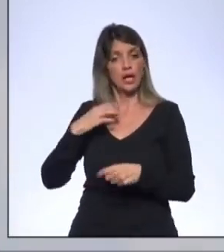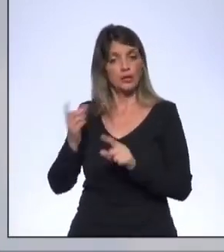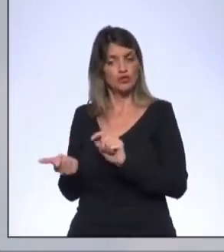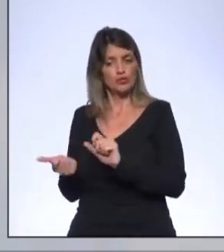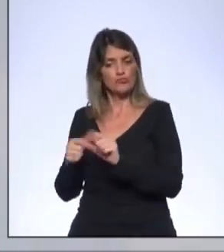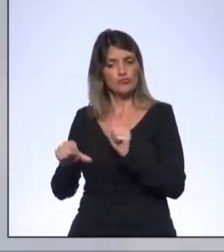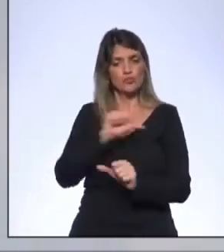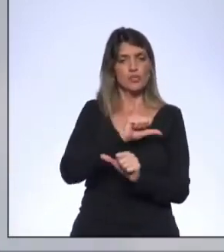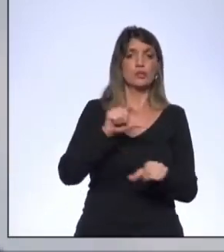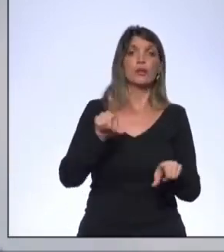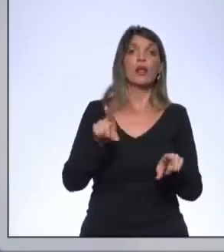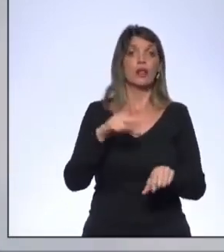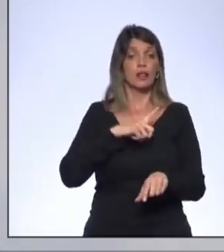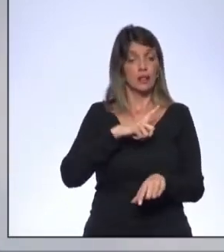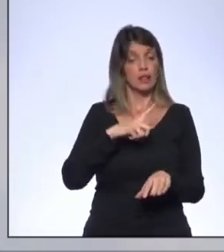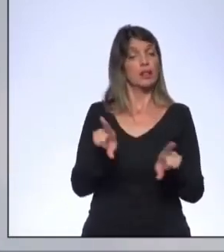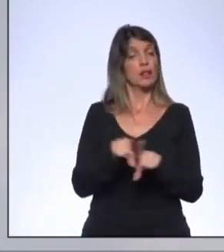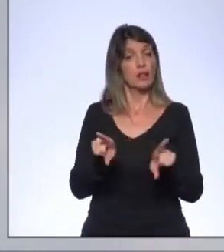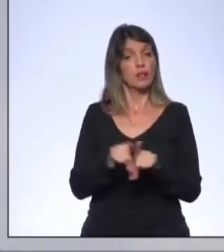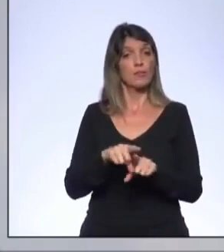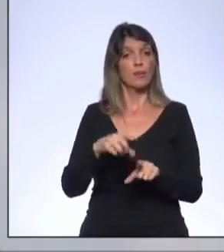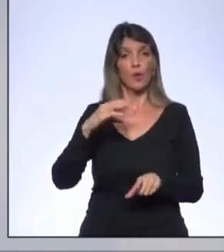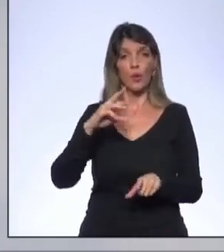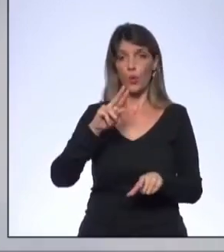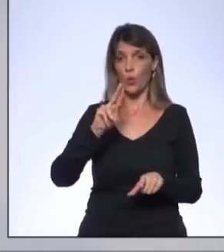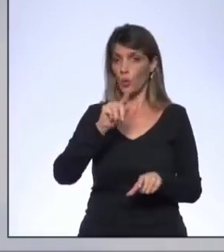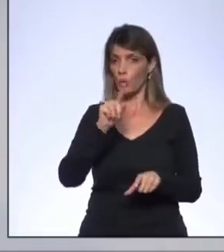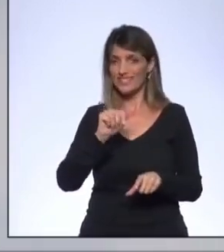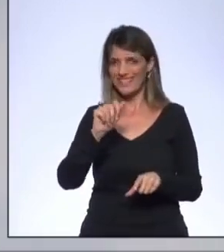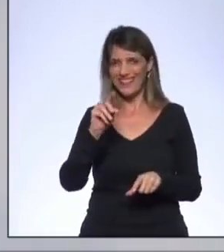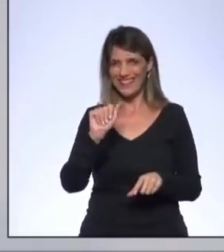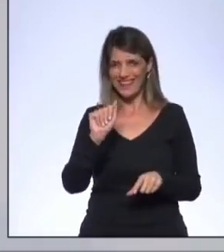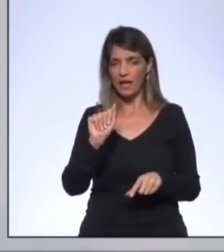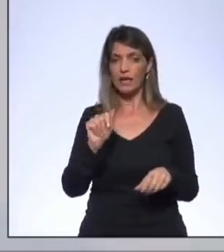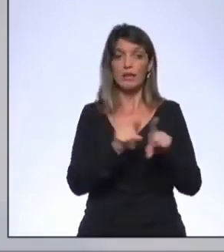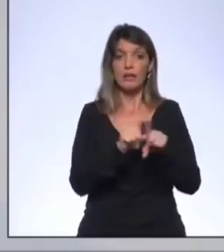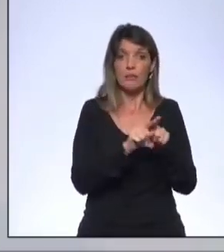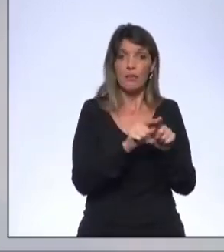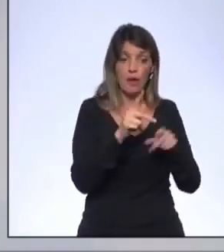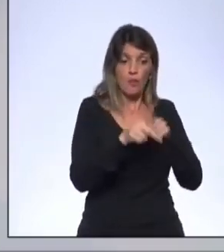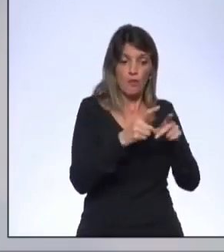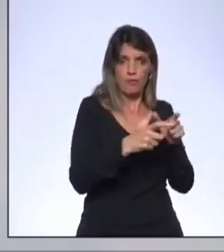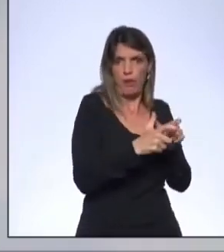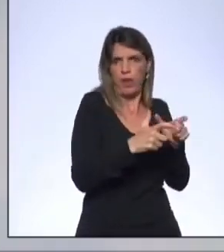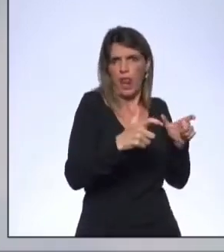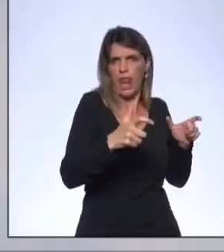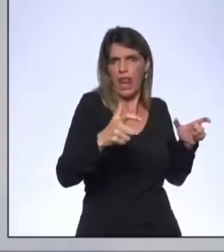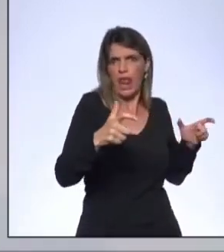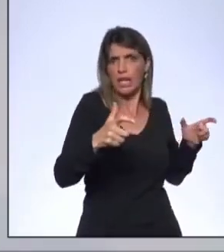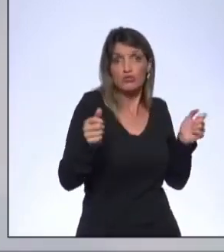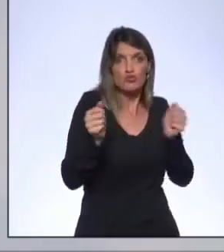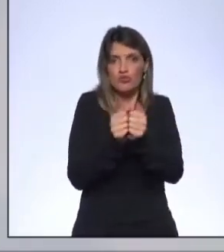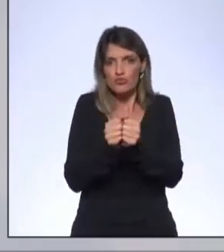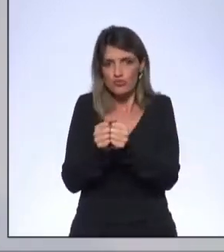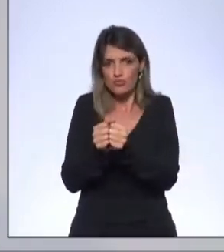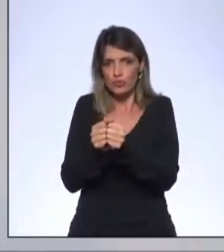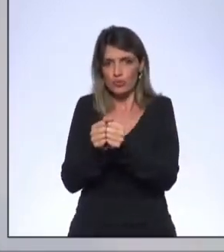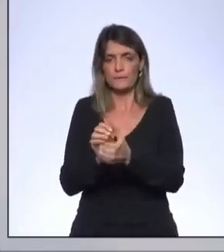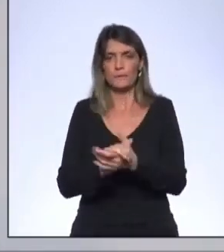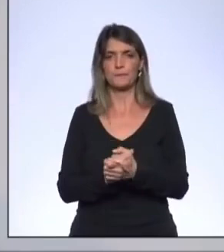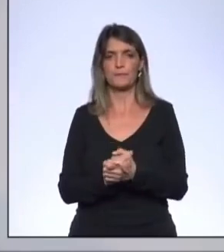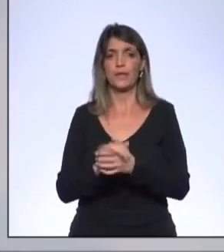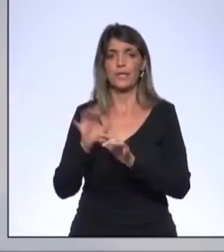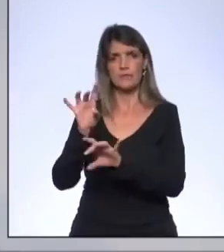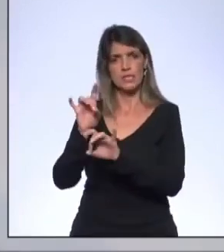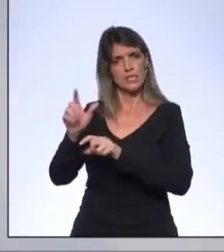das cruzadas, que também veio na esteira da questão do aumento populacional, né? Essa questão que eu falei da